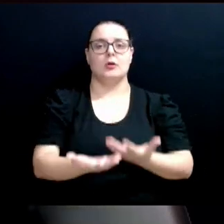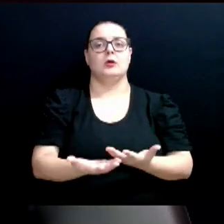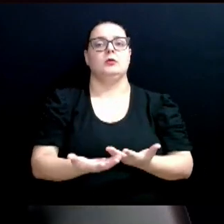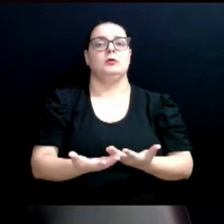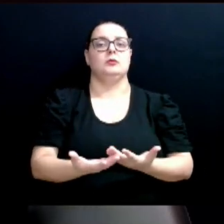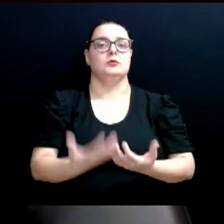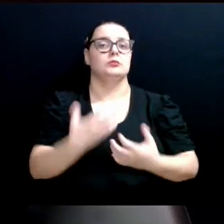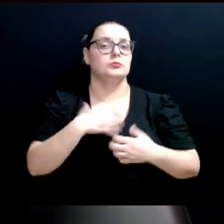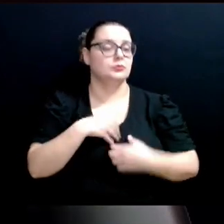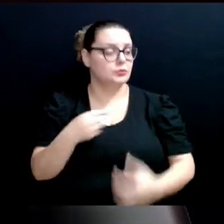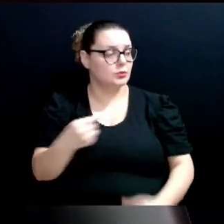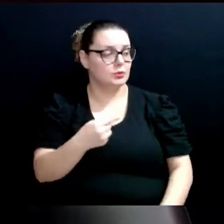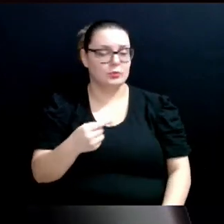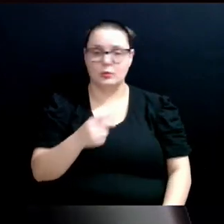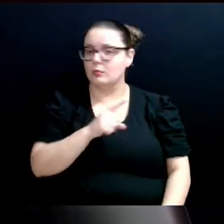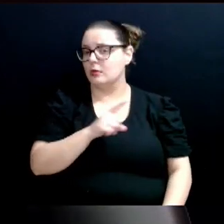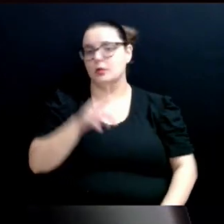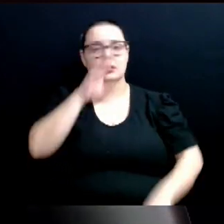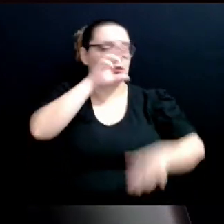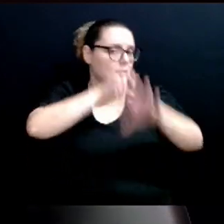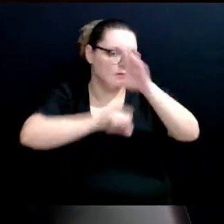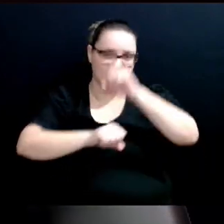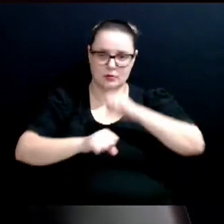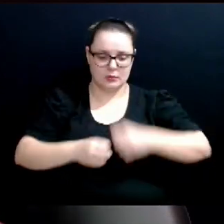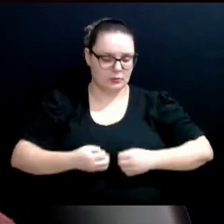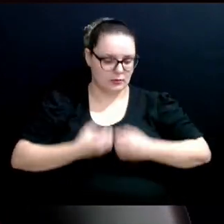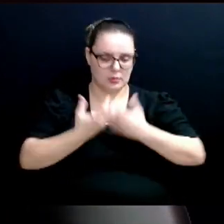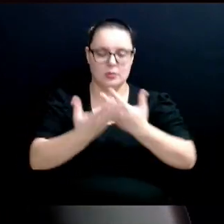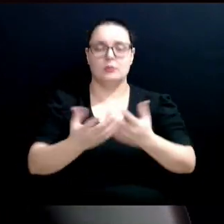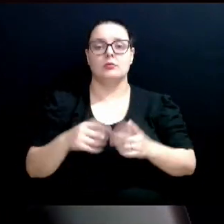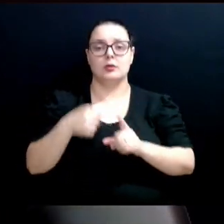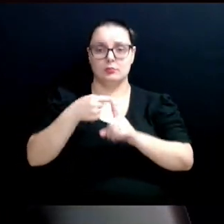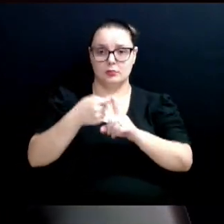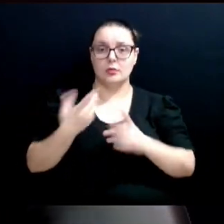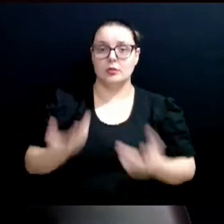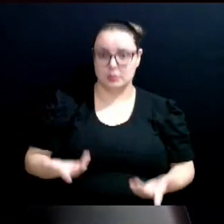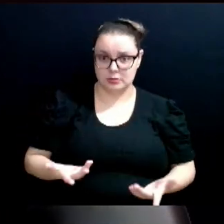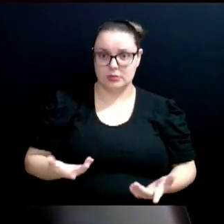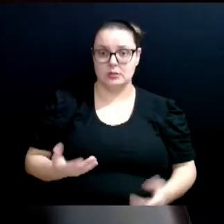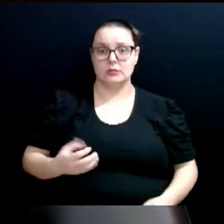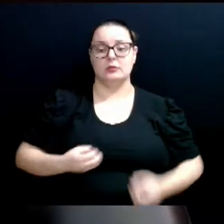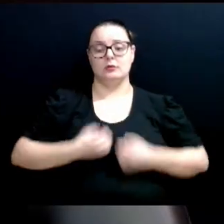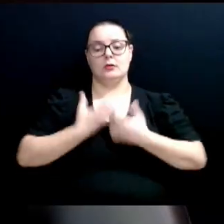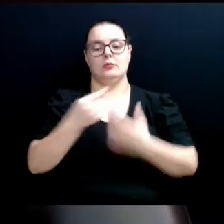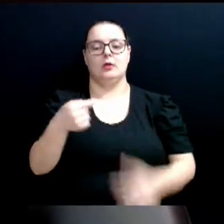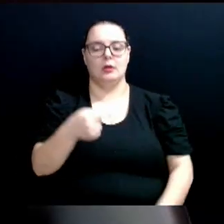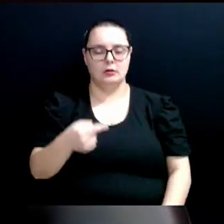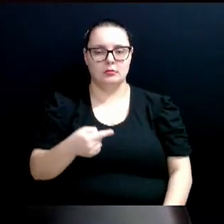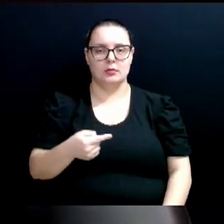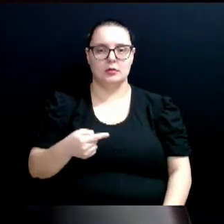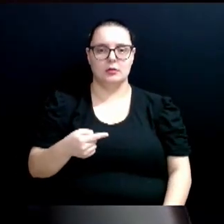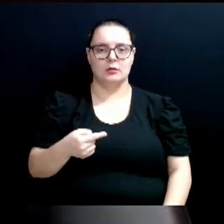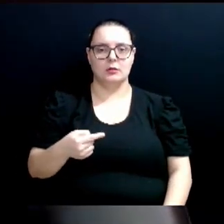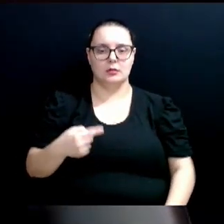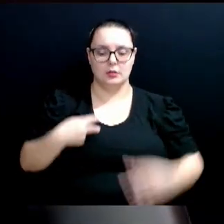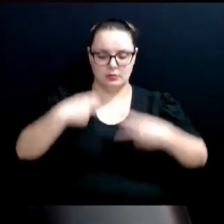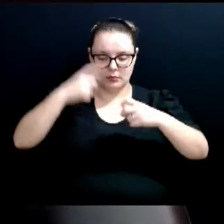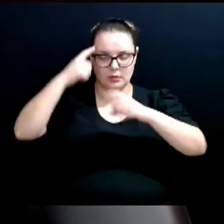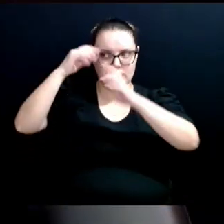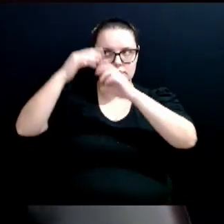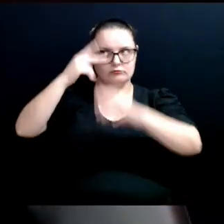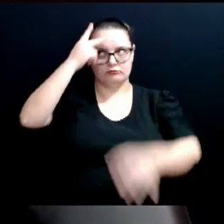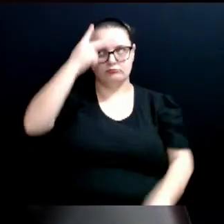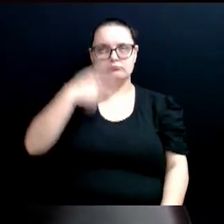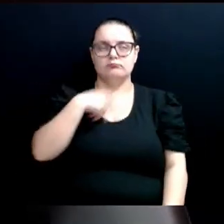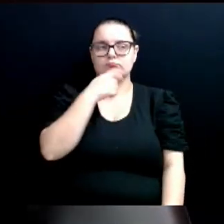porque não aprendemos a externalizar de uma forma positiva, ao invés de enxergar e trazer essas autorreflexões para si mesma. E aí é onde a